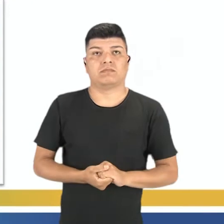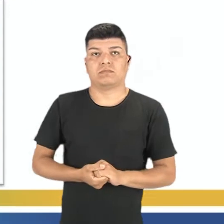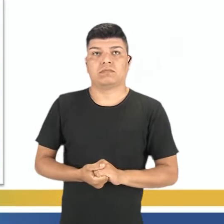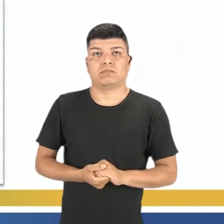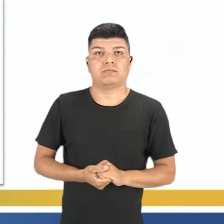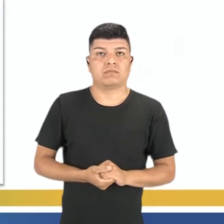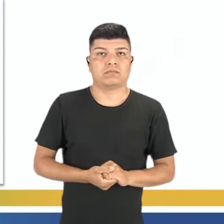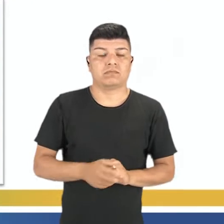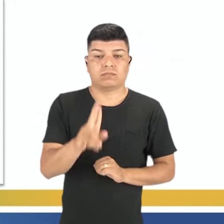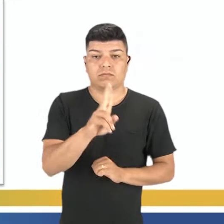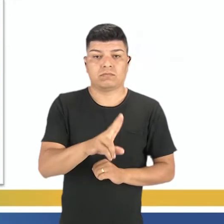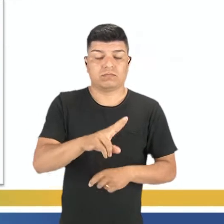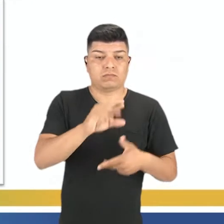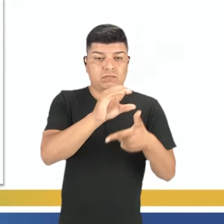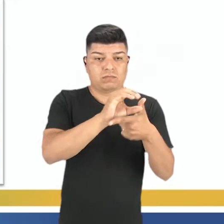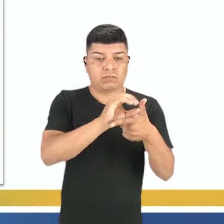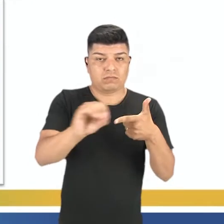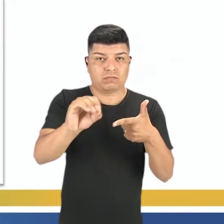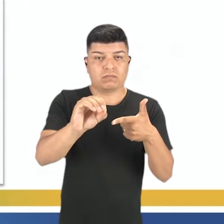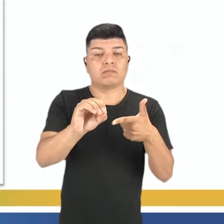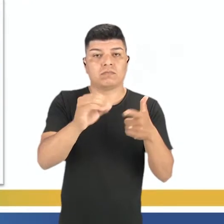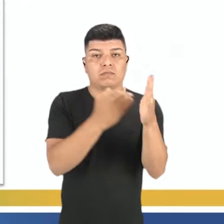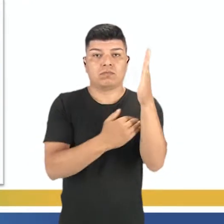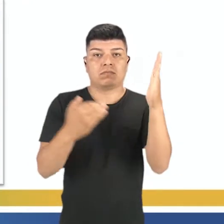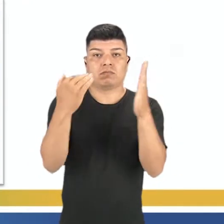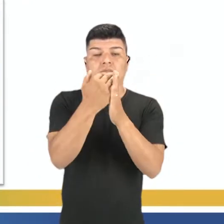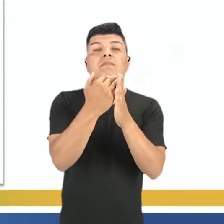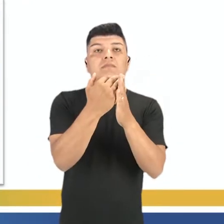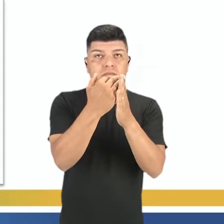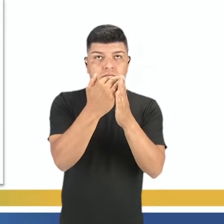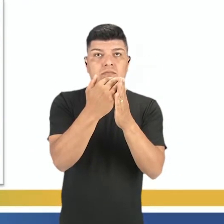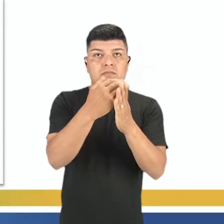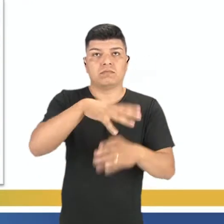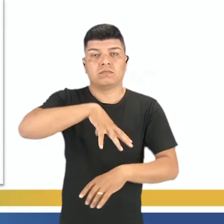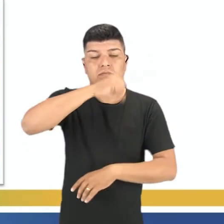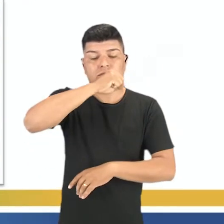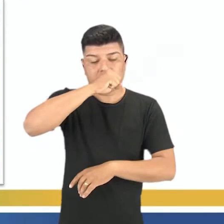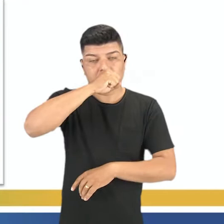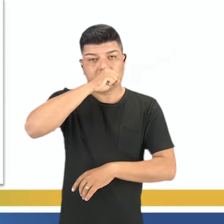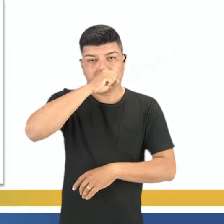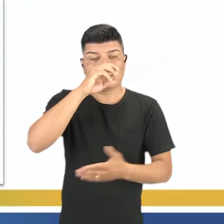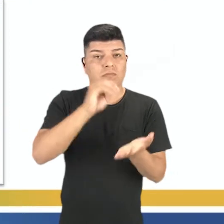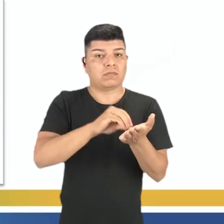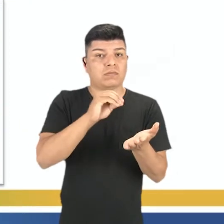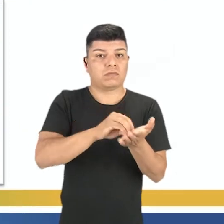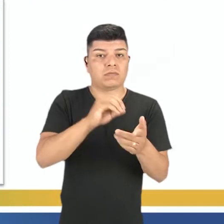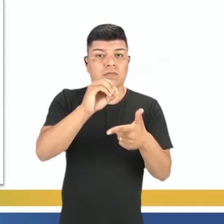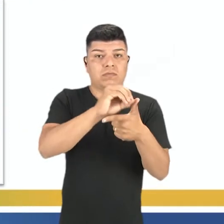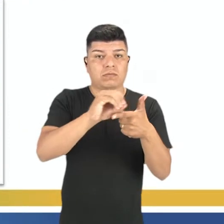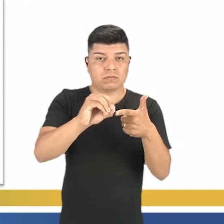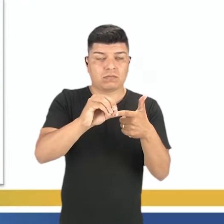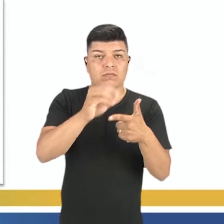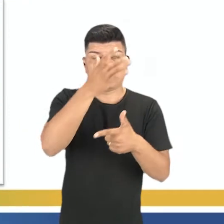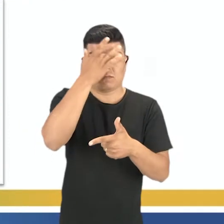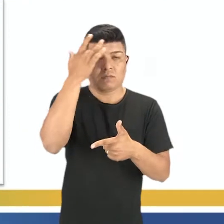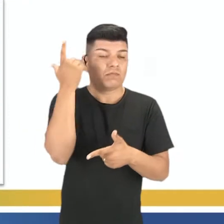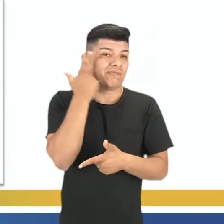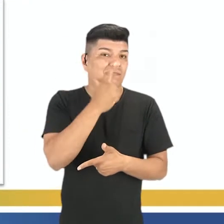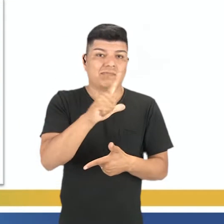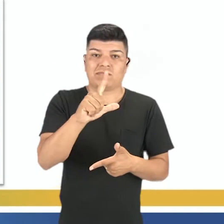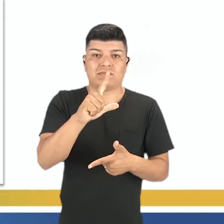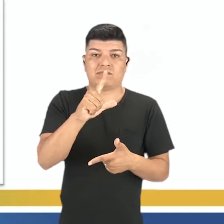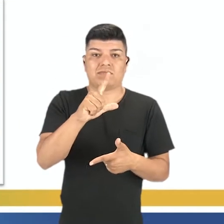de oxigênio é superior à sua absorção. Isto gera um débito de oxigênio, ou seja, o indivíduo não consegue